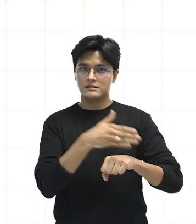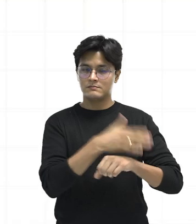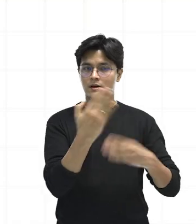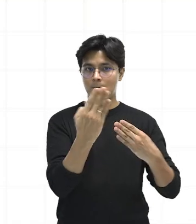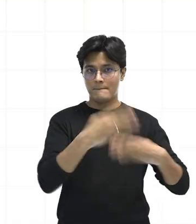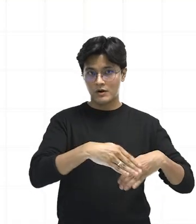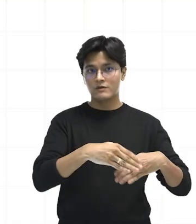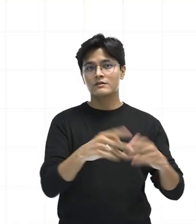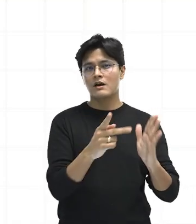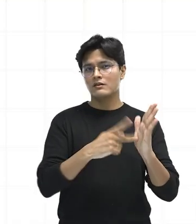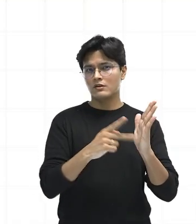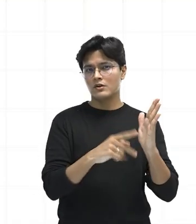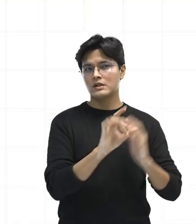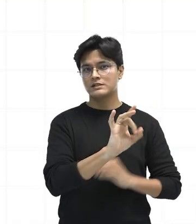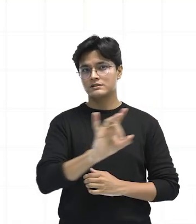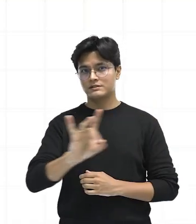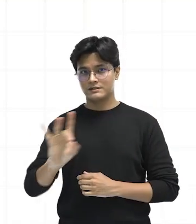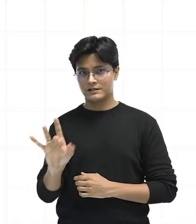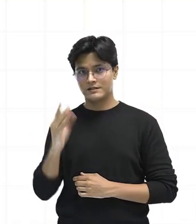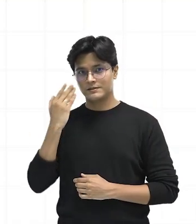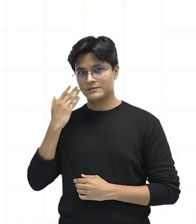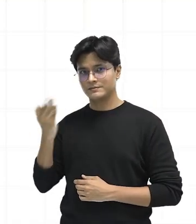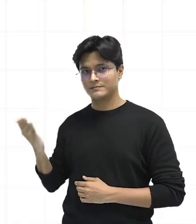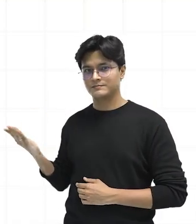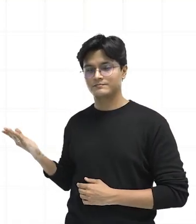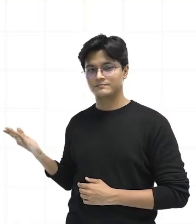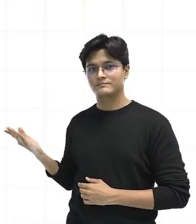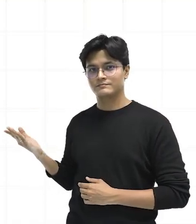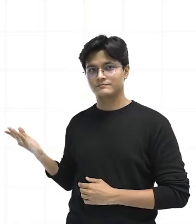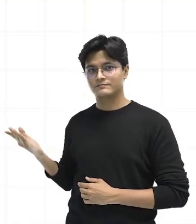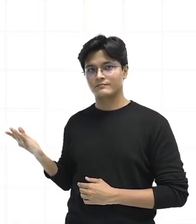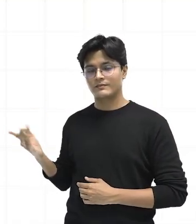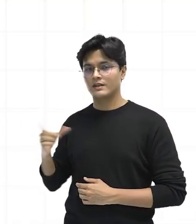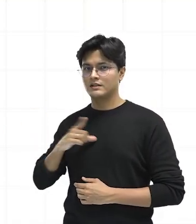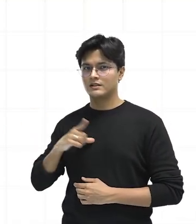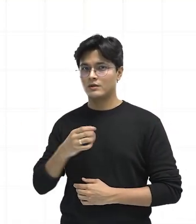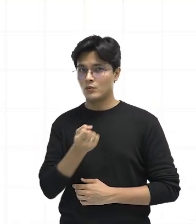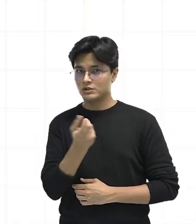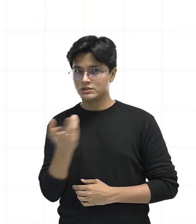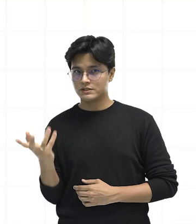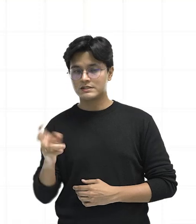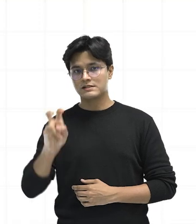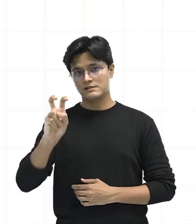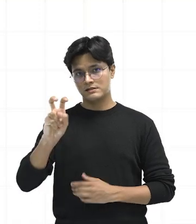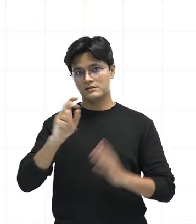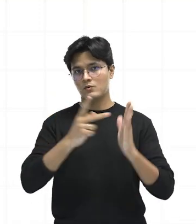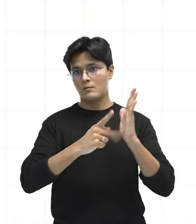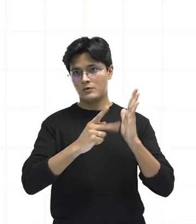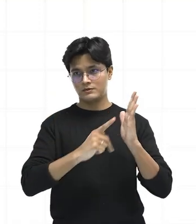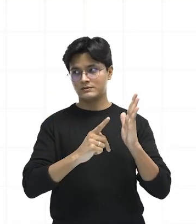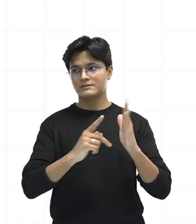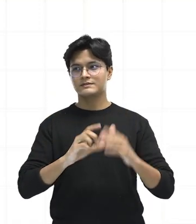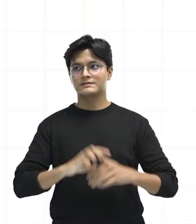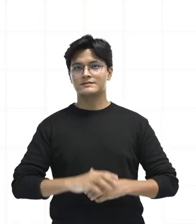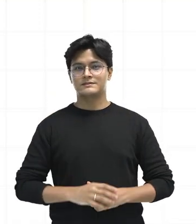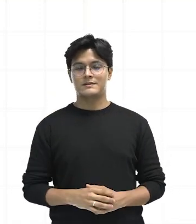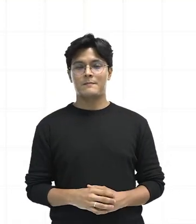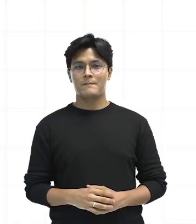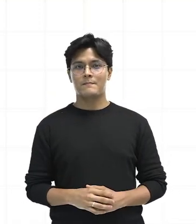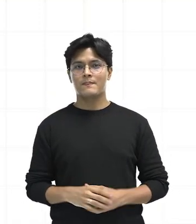tá? Portanto, nós vemos que são 5 notas. Qual é a média